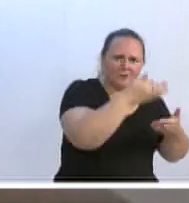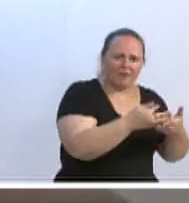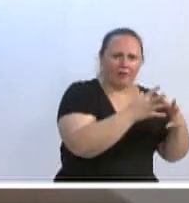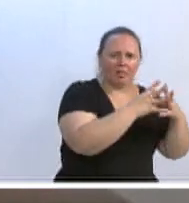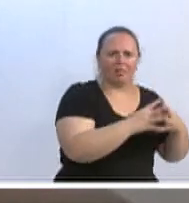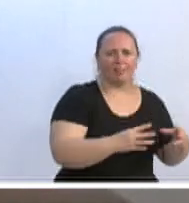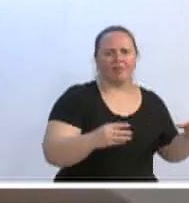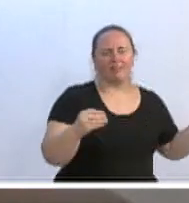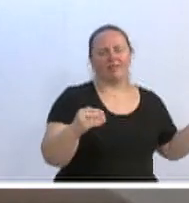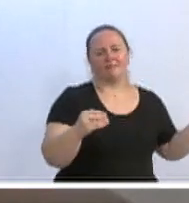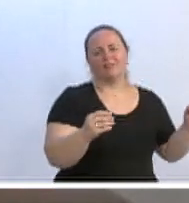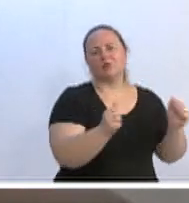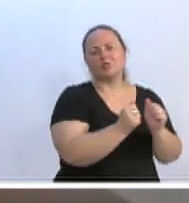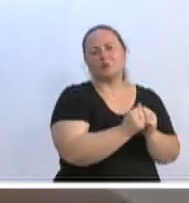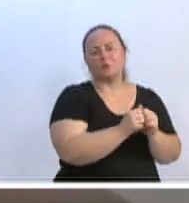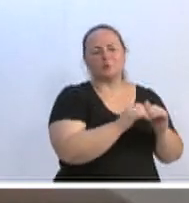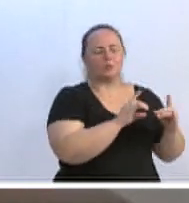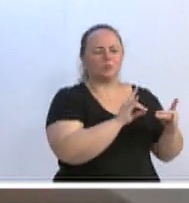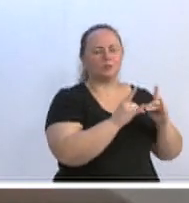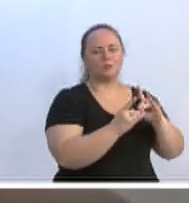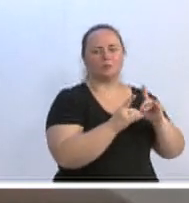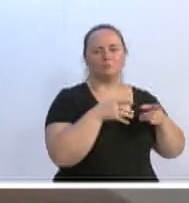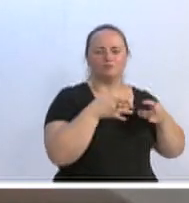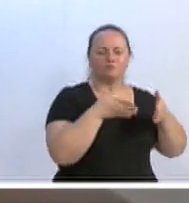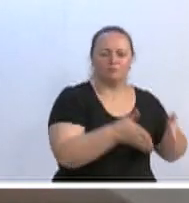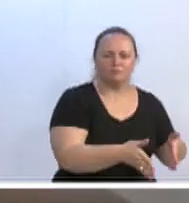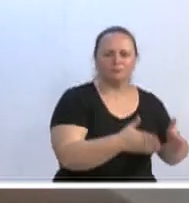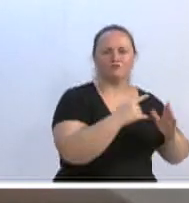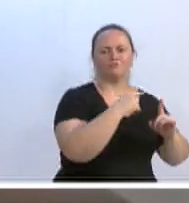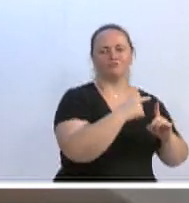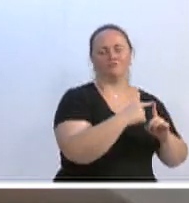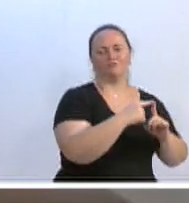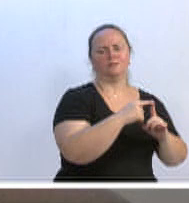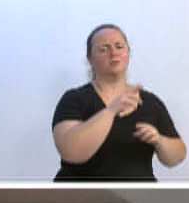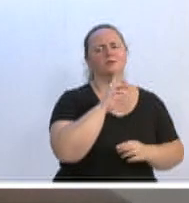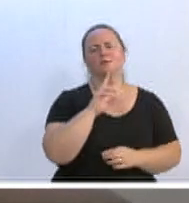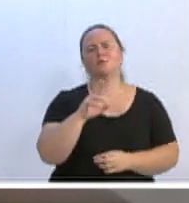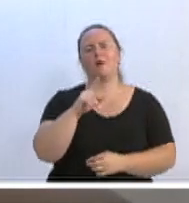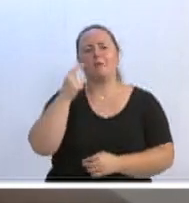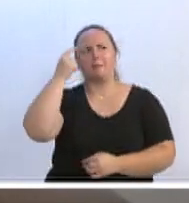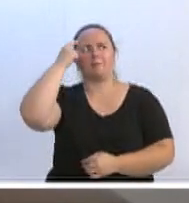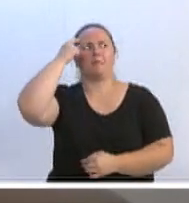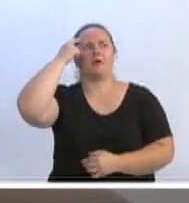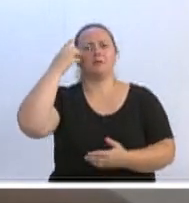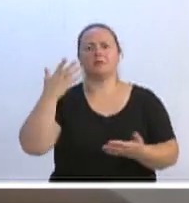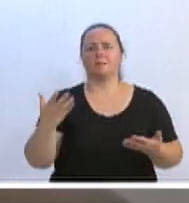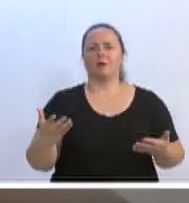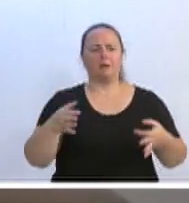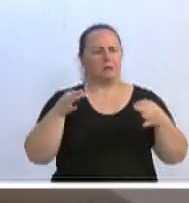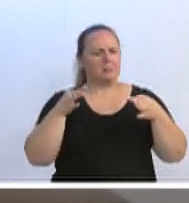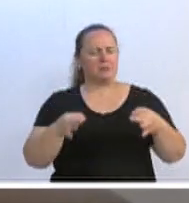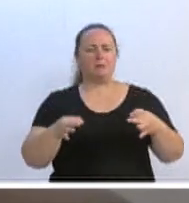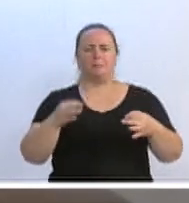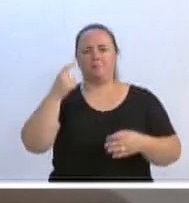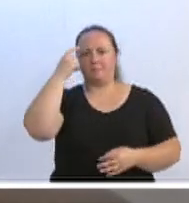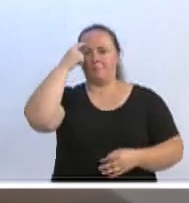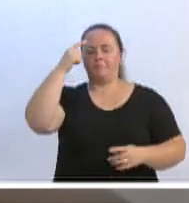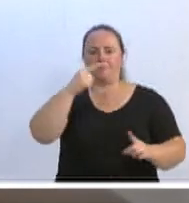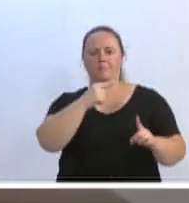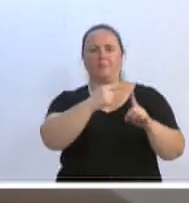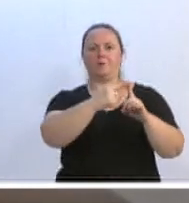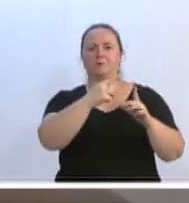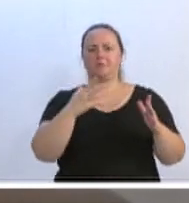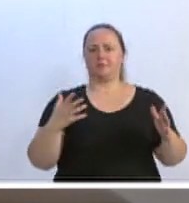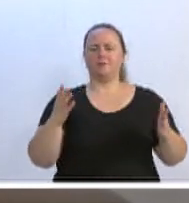a sepultura. Então, a fé não é um firme pensamento, não é um pensamento positivo,